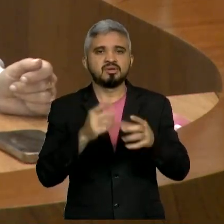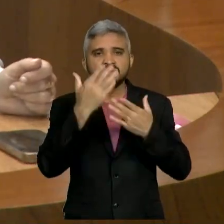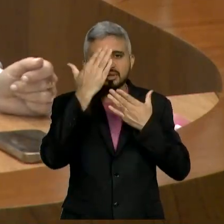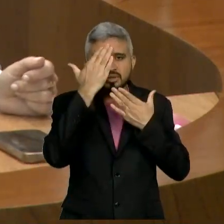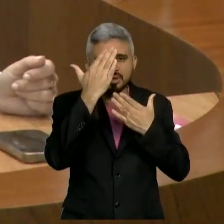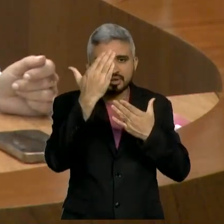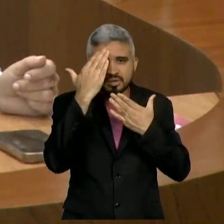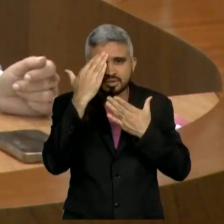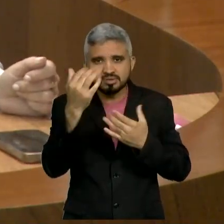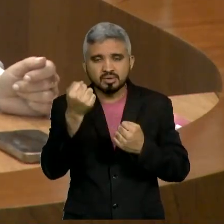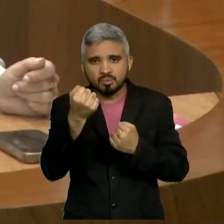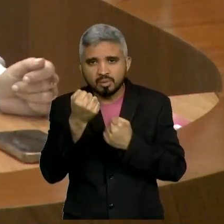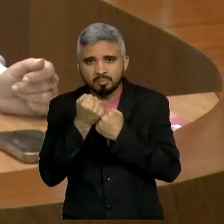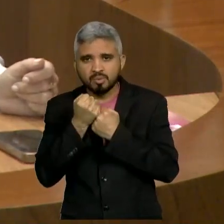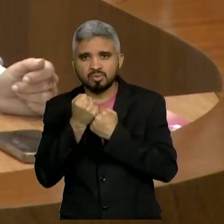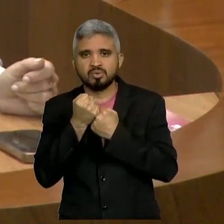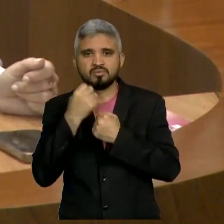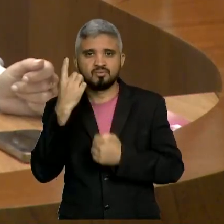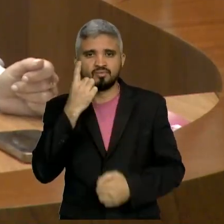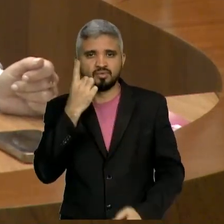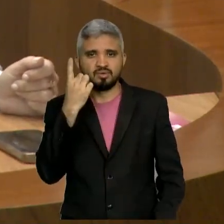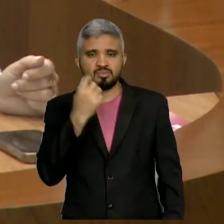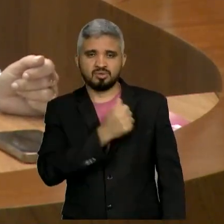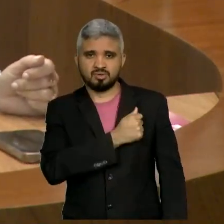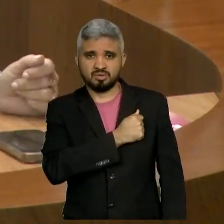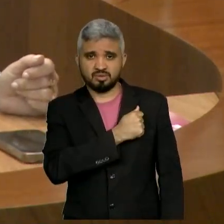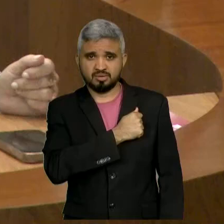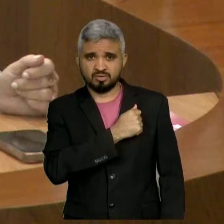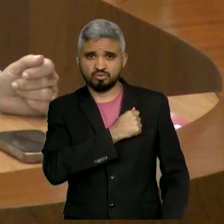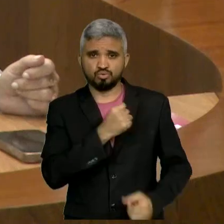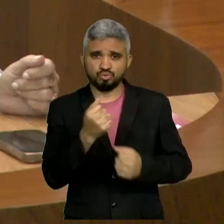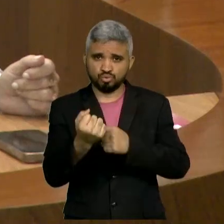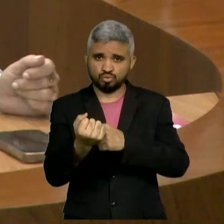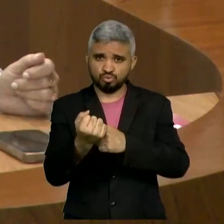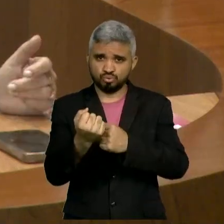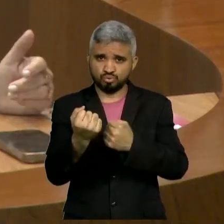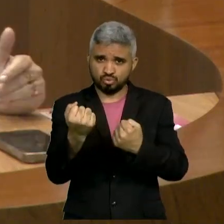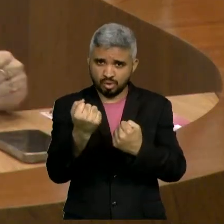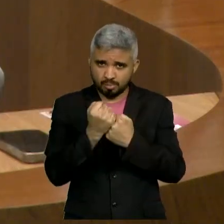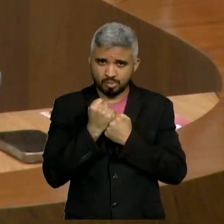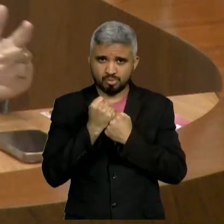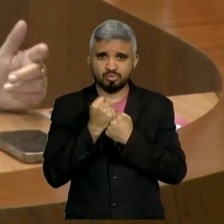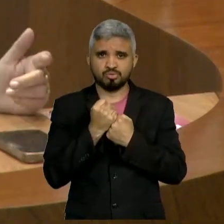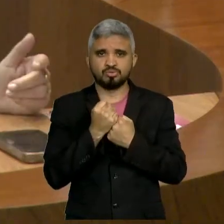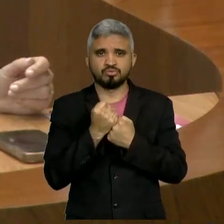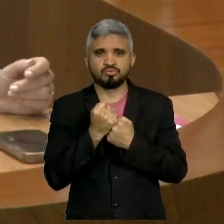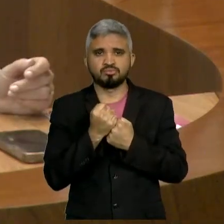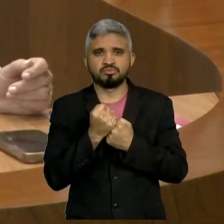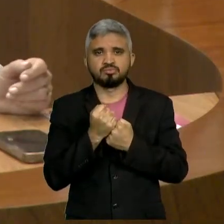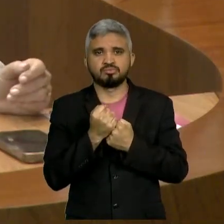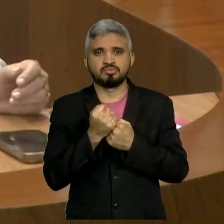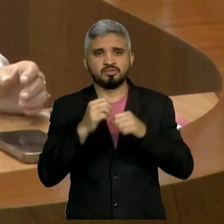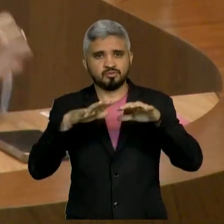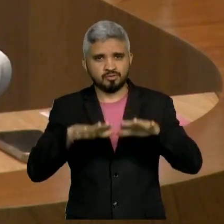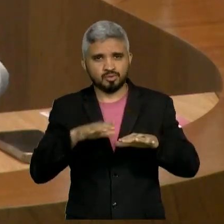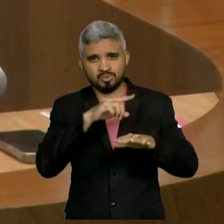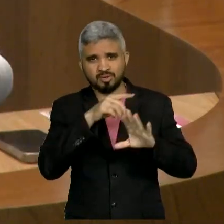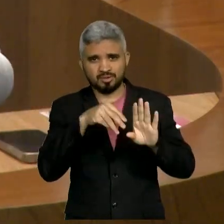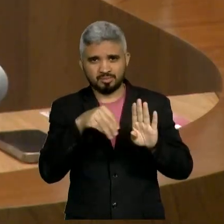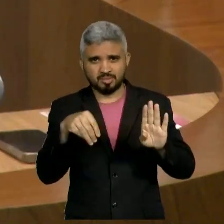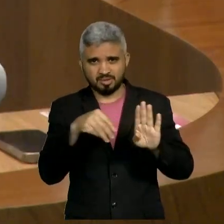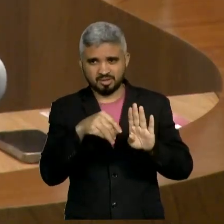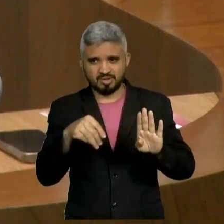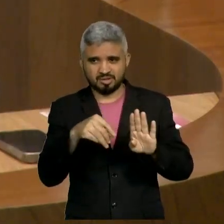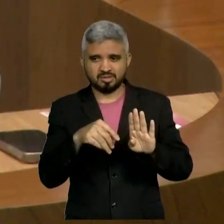o apoio do deputado Antônio Pereira, que esteve conosco lá durante todo o período do mutirão, e dizer